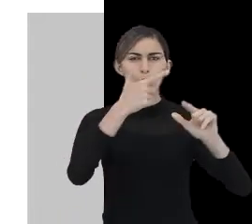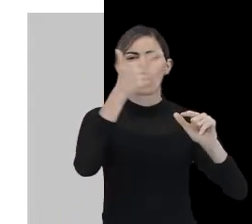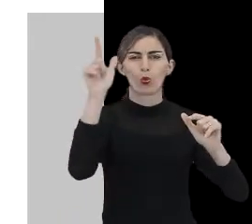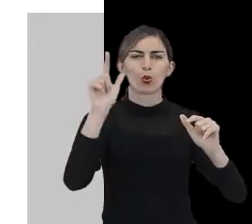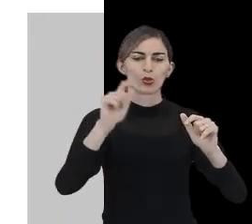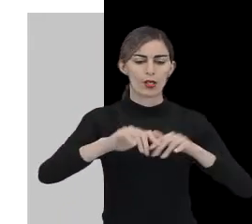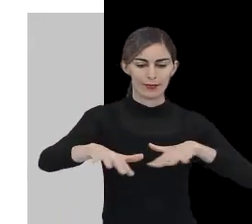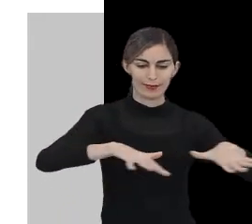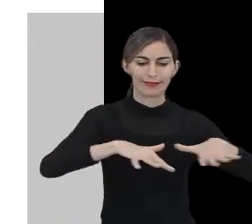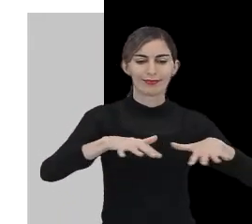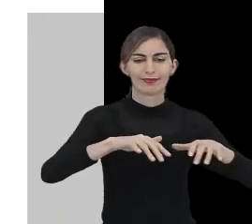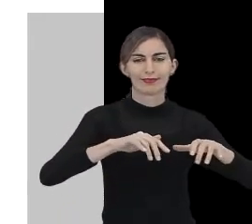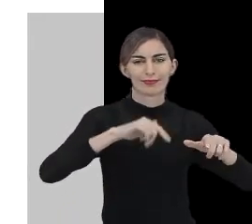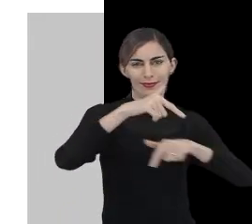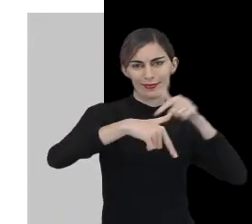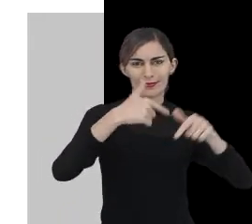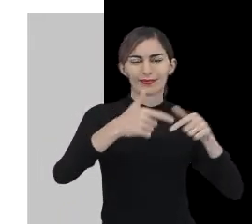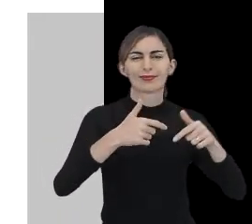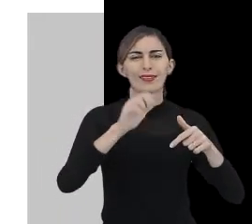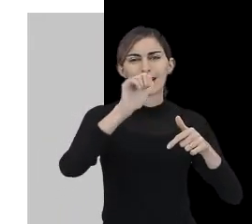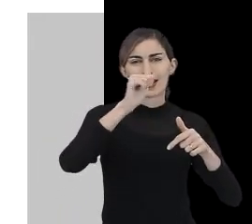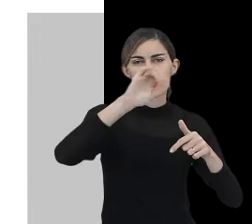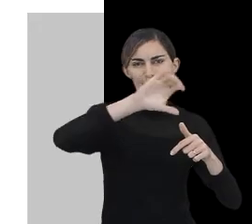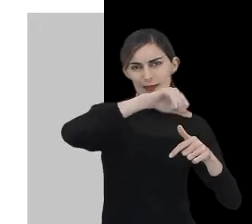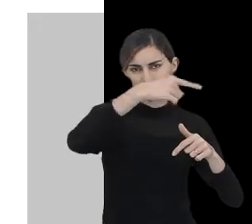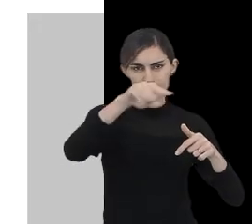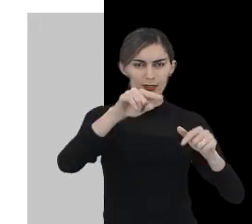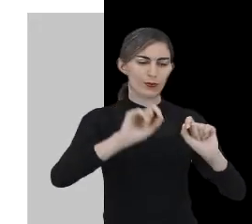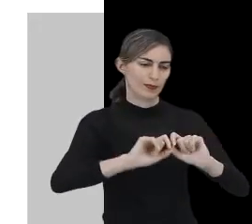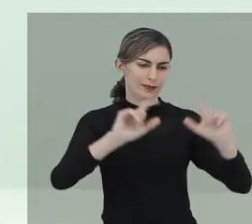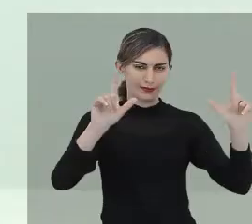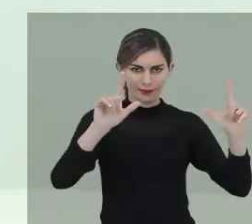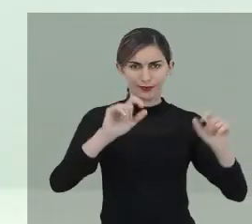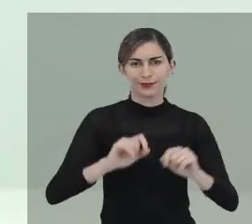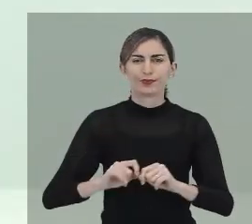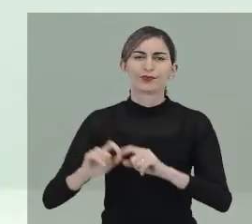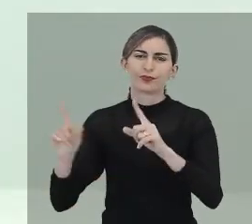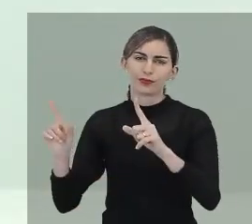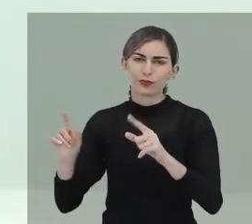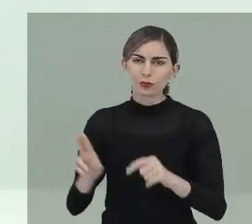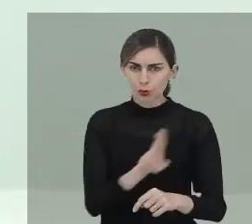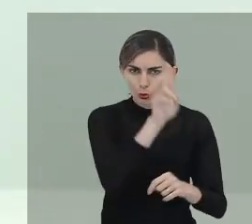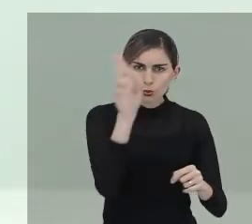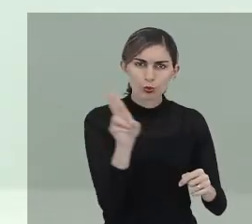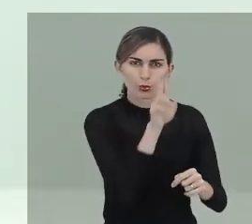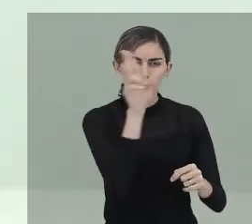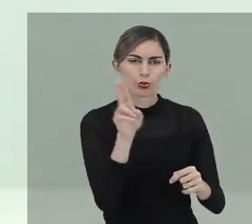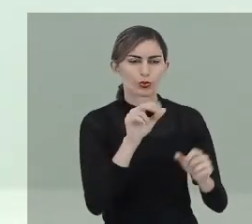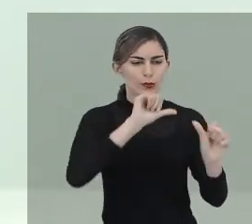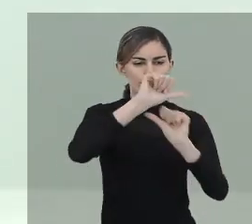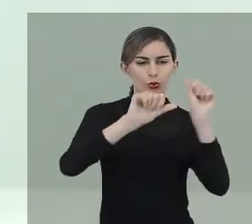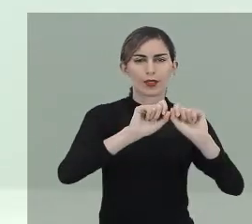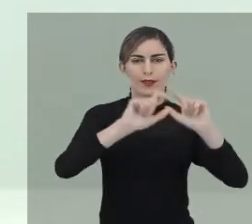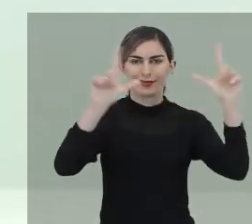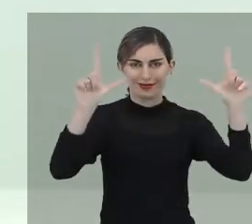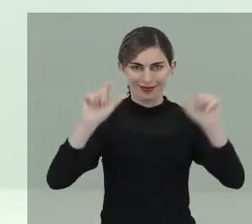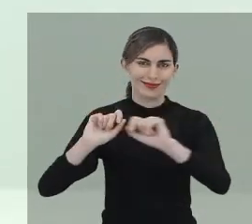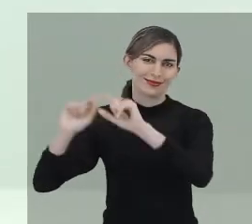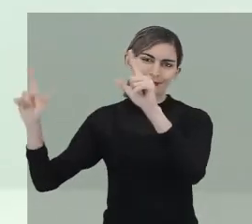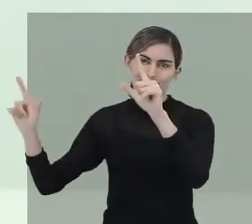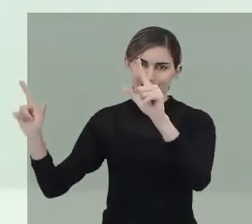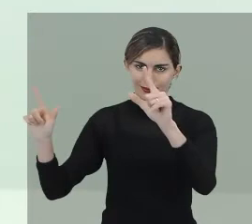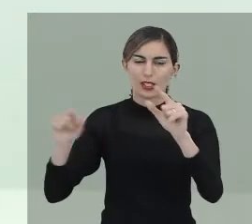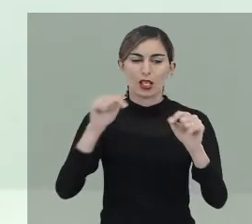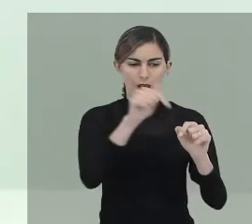é outro tipo de ação, se eu não me engano é Action View, certo? Então essa é a ação que você usa na intent para mudar de tela e essa